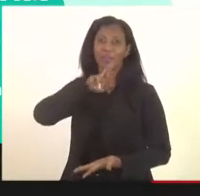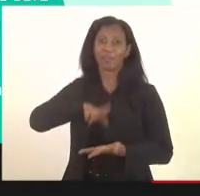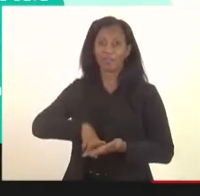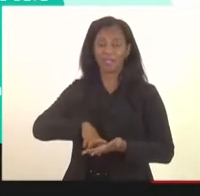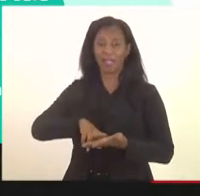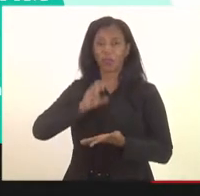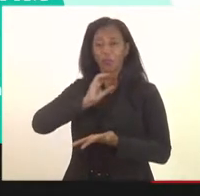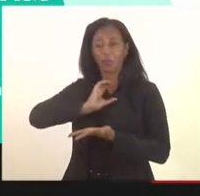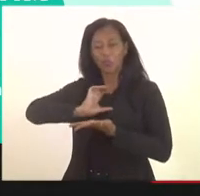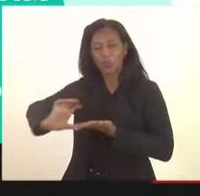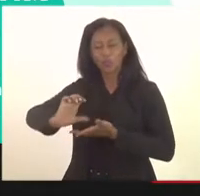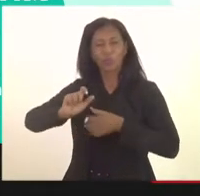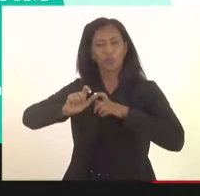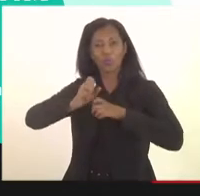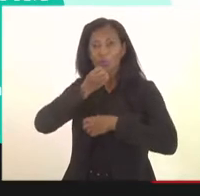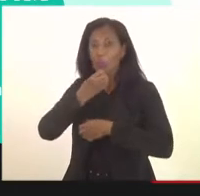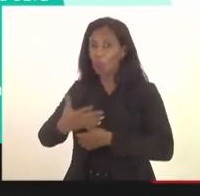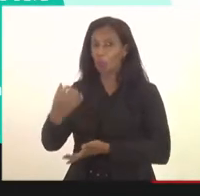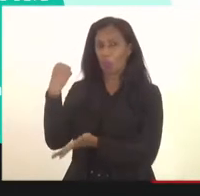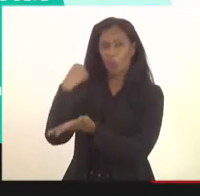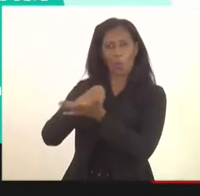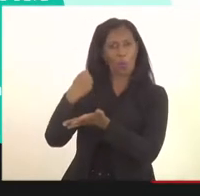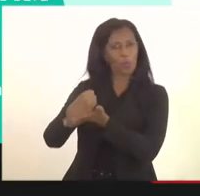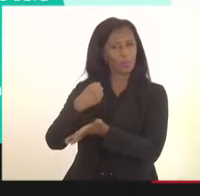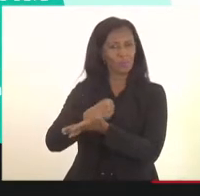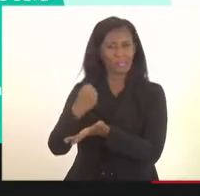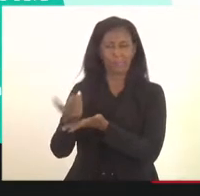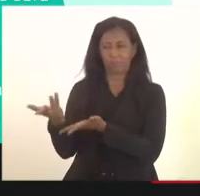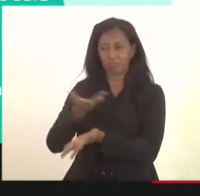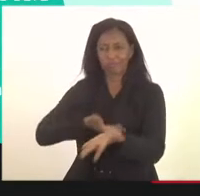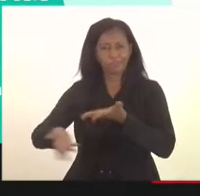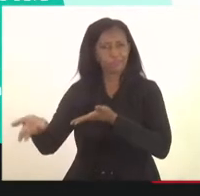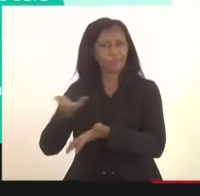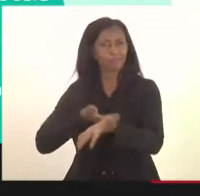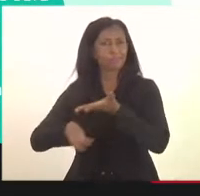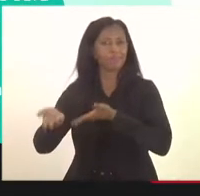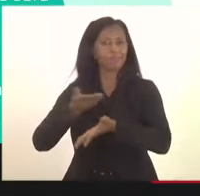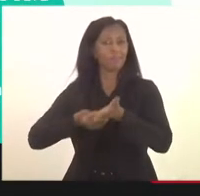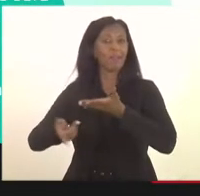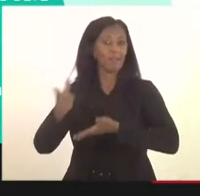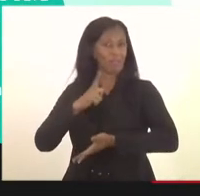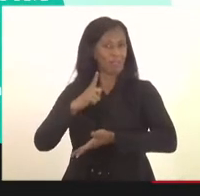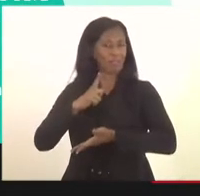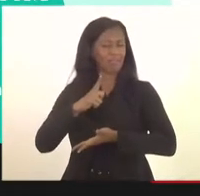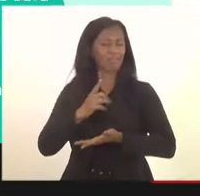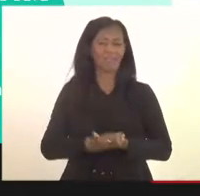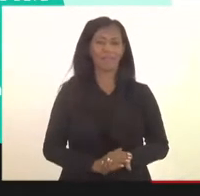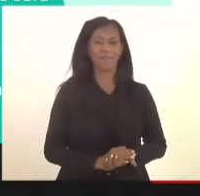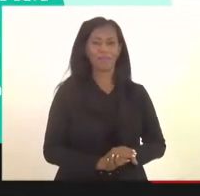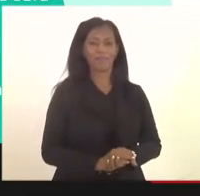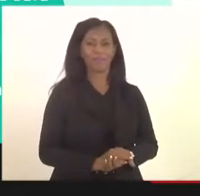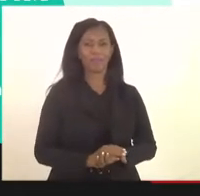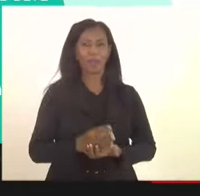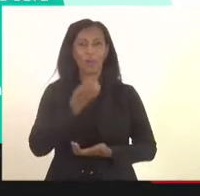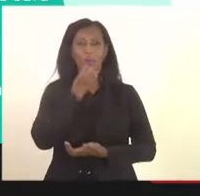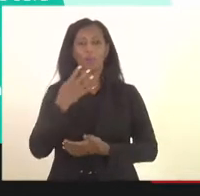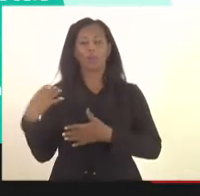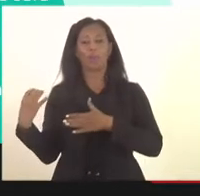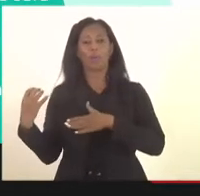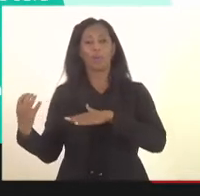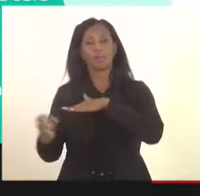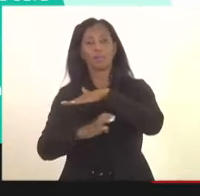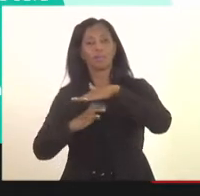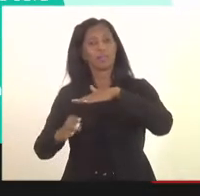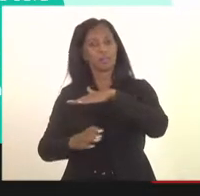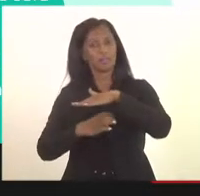foi muito grande para adquirir esses contratos e nós temos bons parceiros, eu vou falar sobre eles no futuro. Então, nós